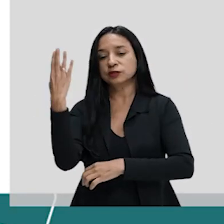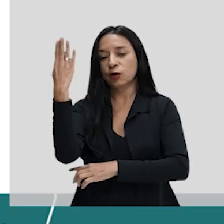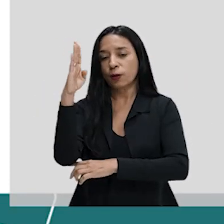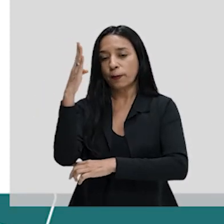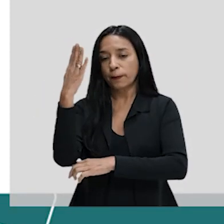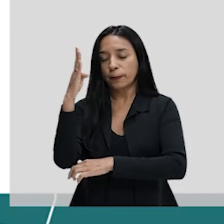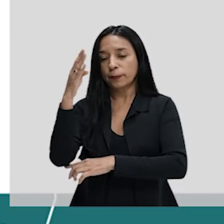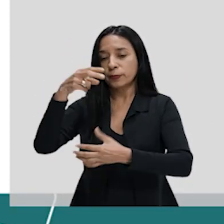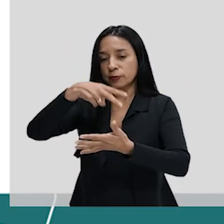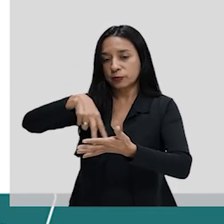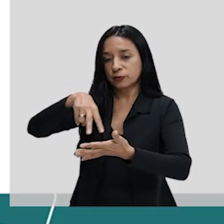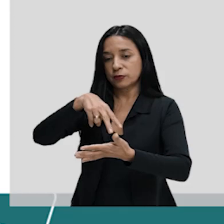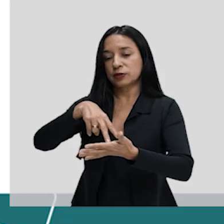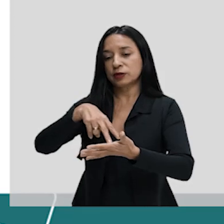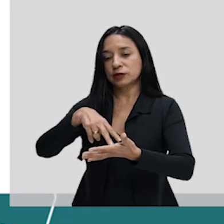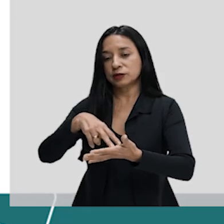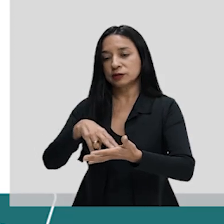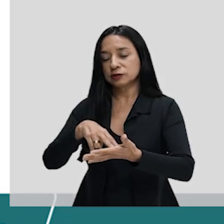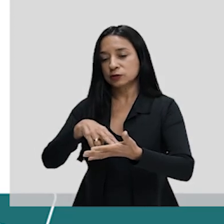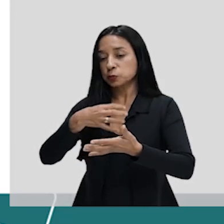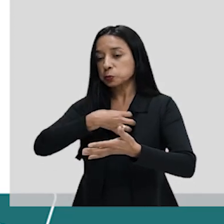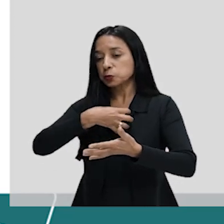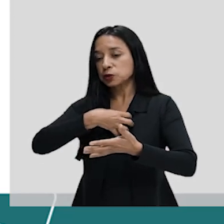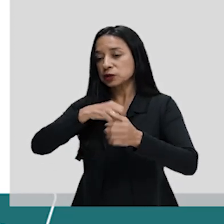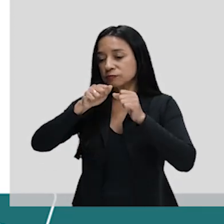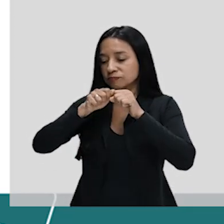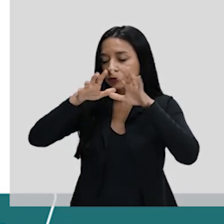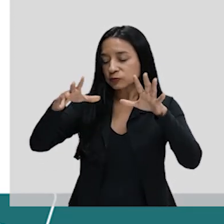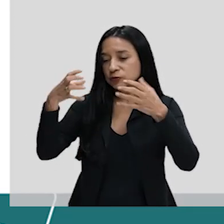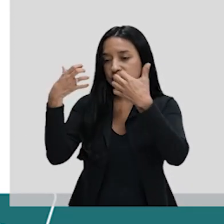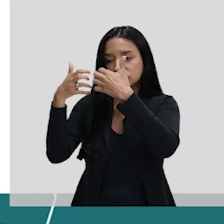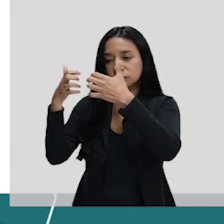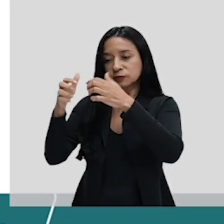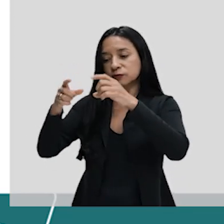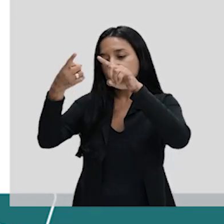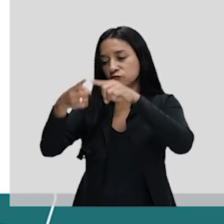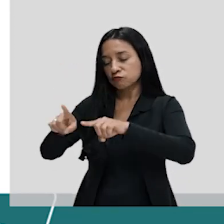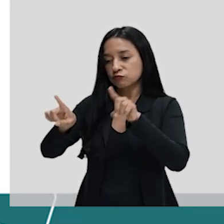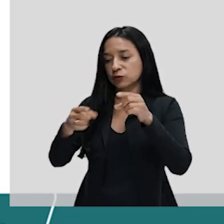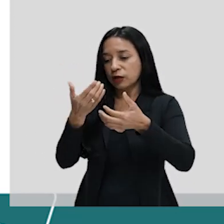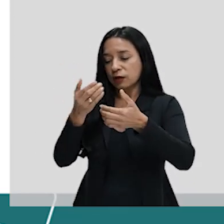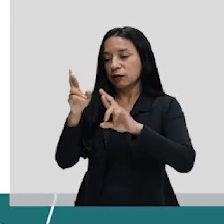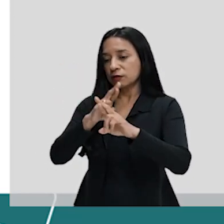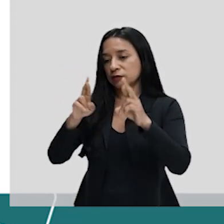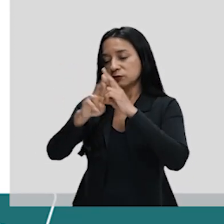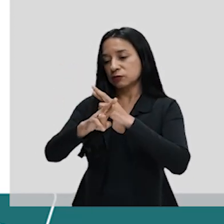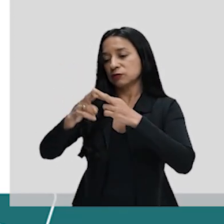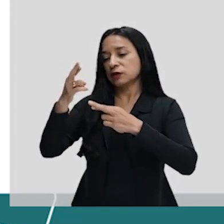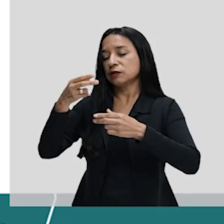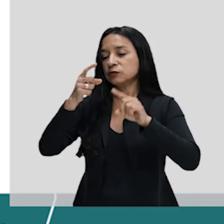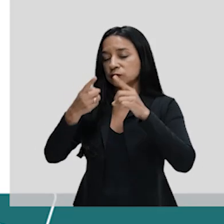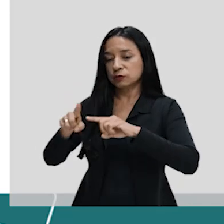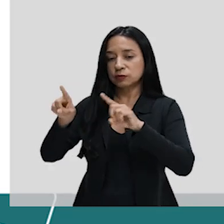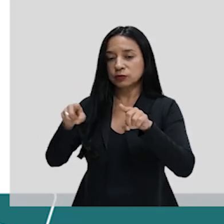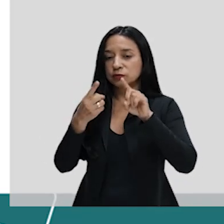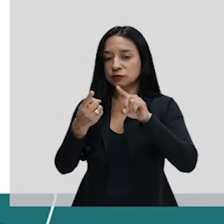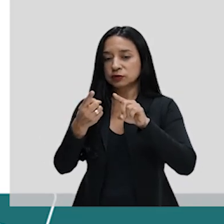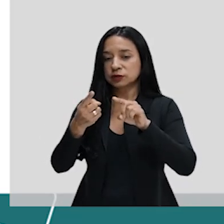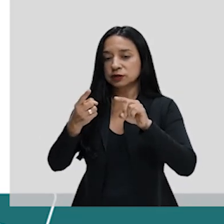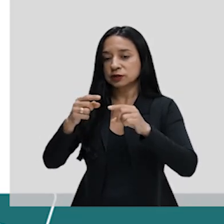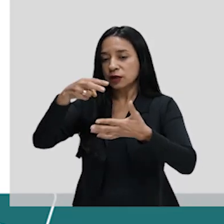alguém que ele gosta, quando ele beija alguém que ele ama, como o cérebro trabalha. Então, por aqui também a gente consegue ter essa